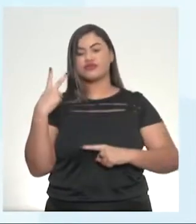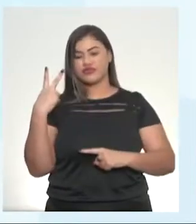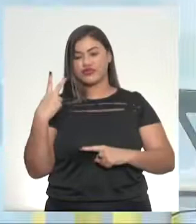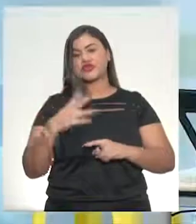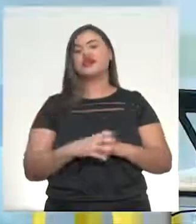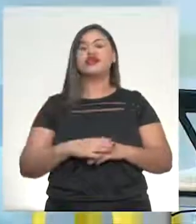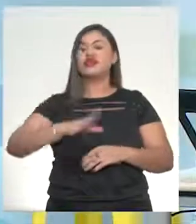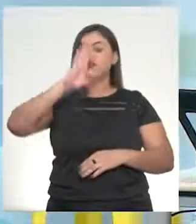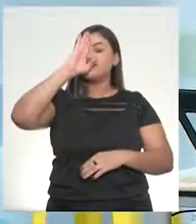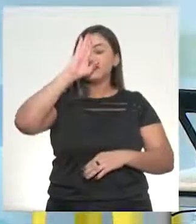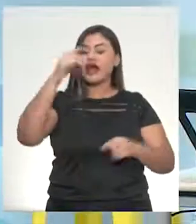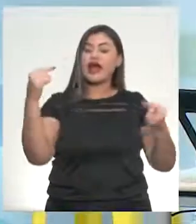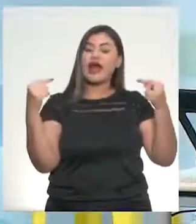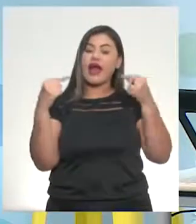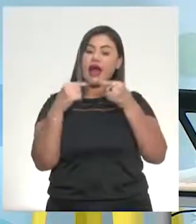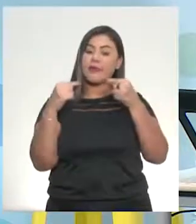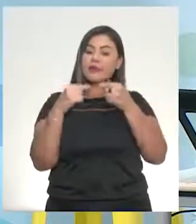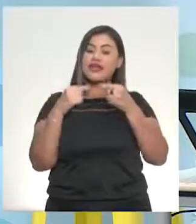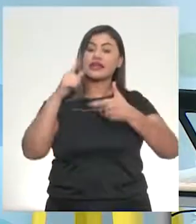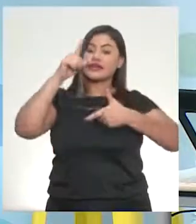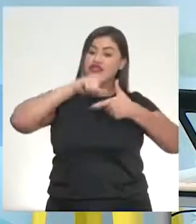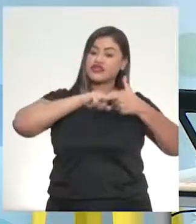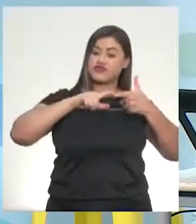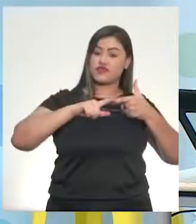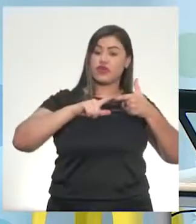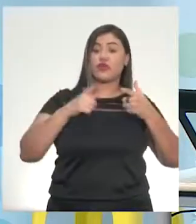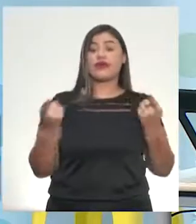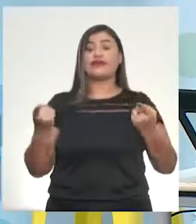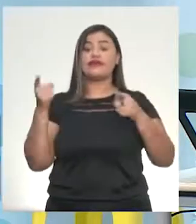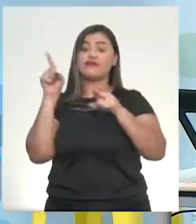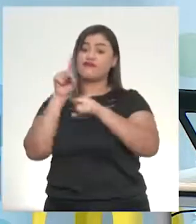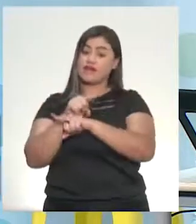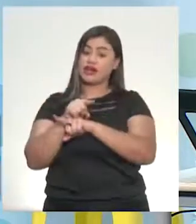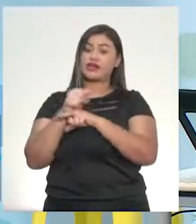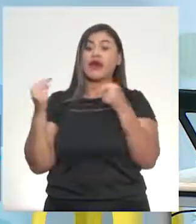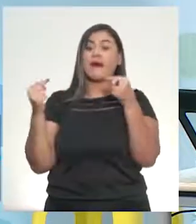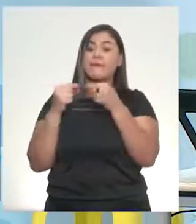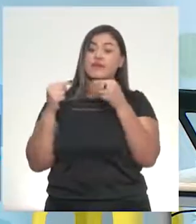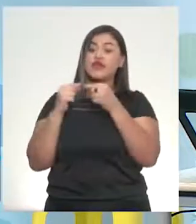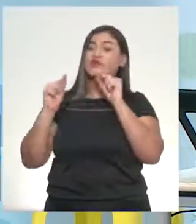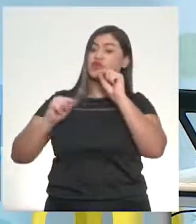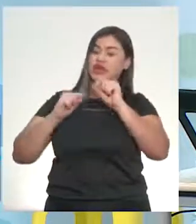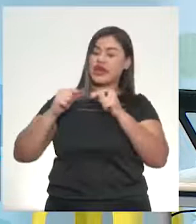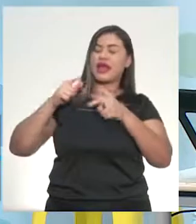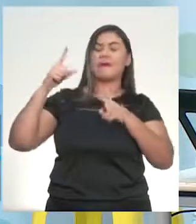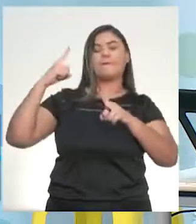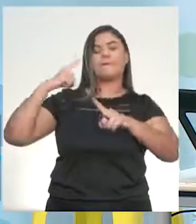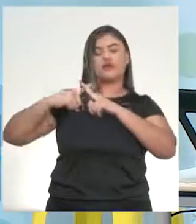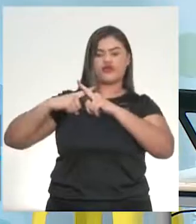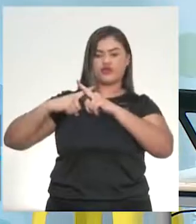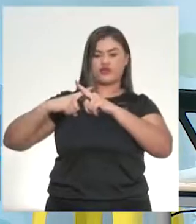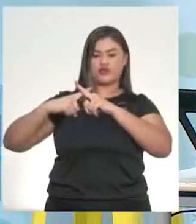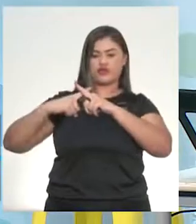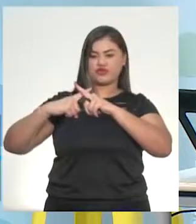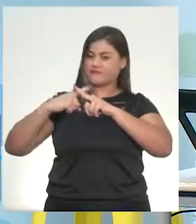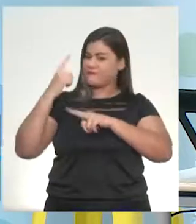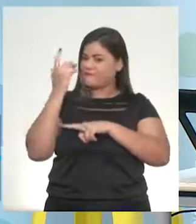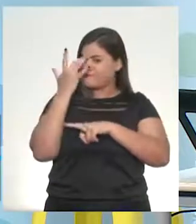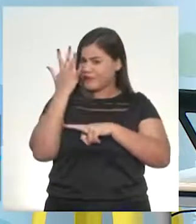diretamente proporcionais, eu divido. Inversamente proporcionais, eu multiplico.